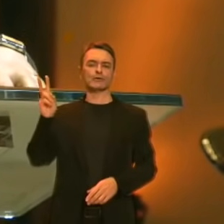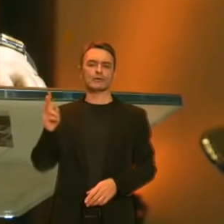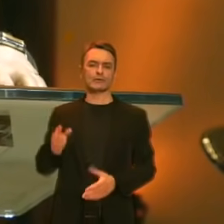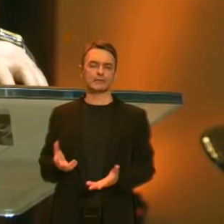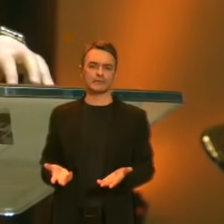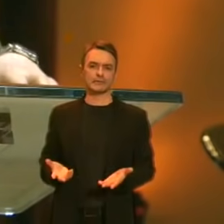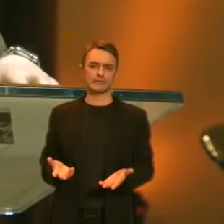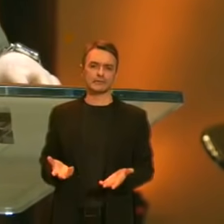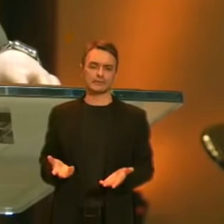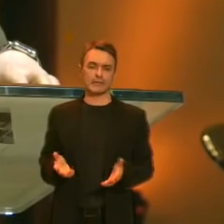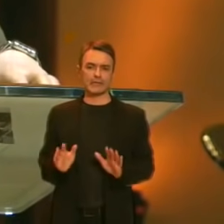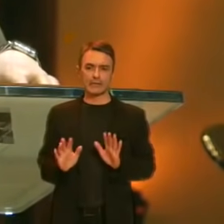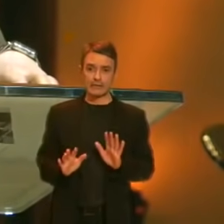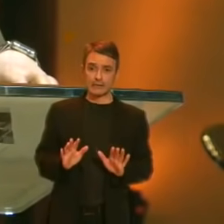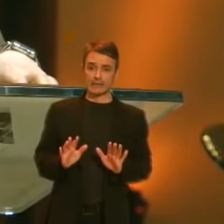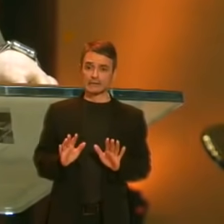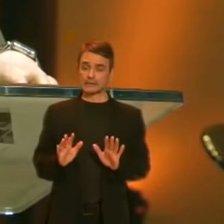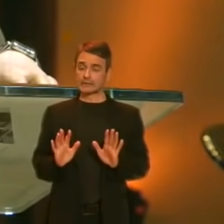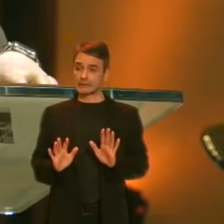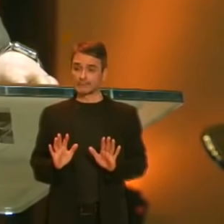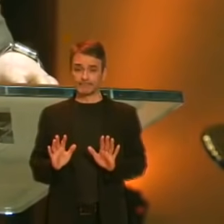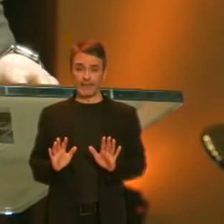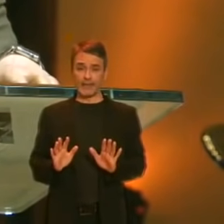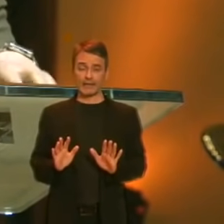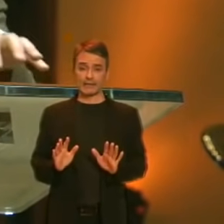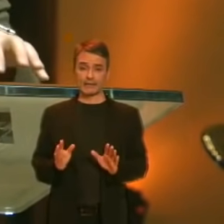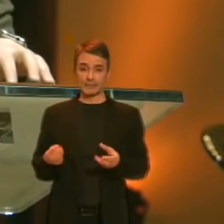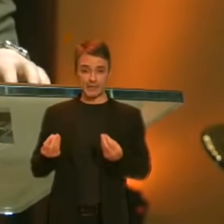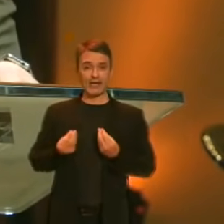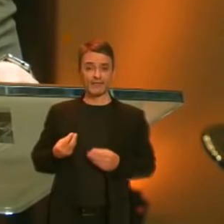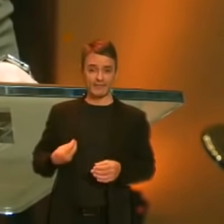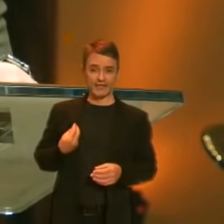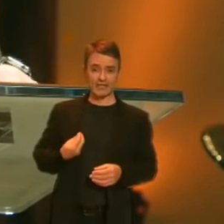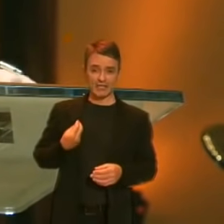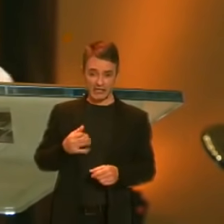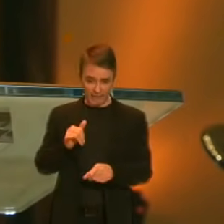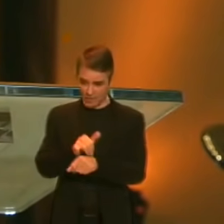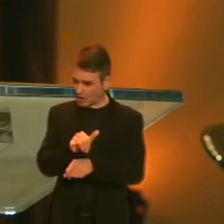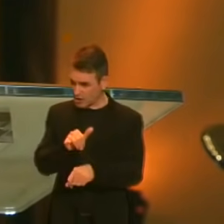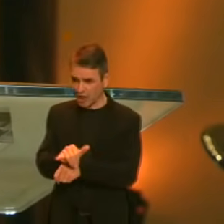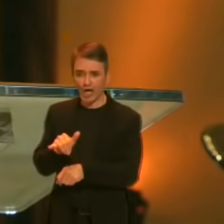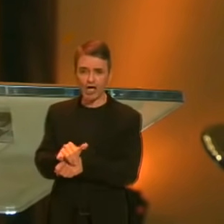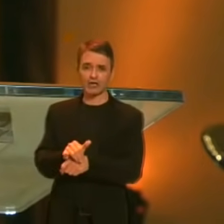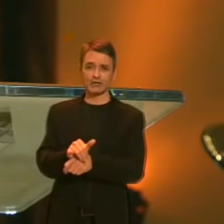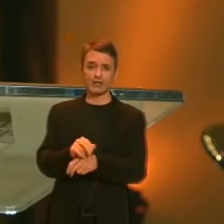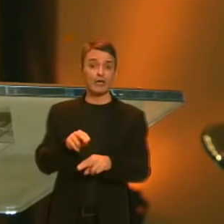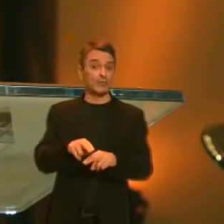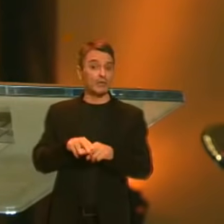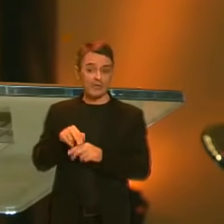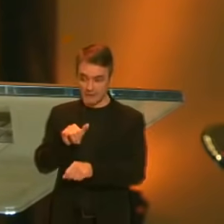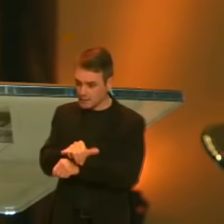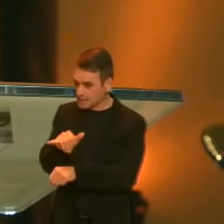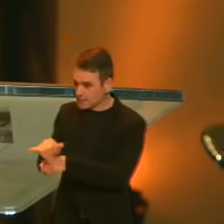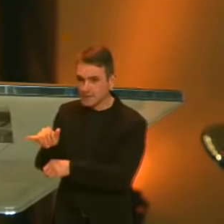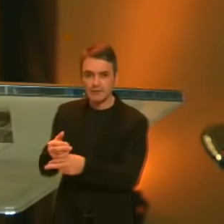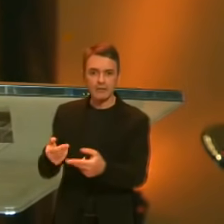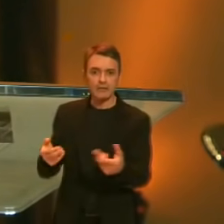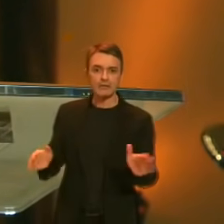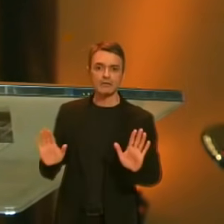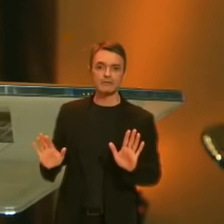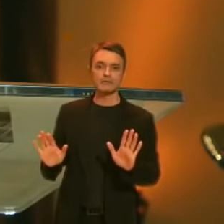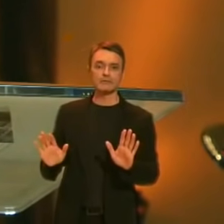vida, que preservam inclusive a vida. E por causa desse engano vai vir sofrimento,